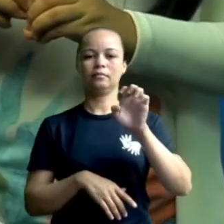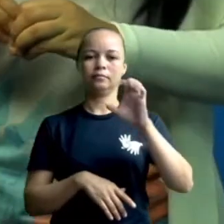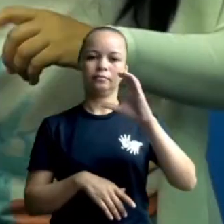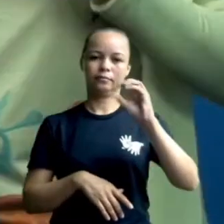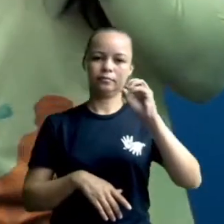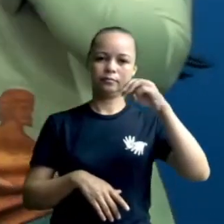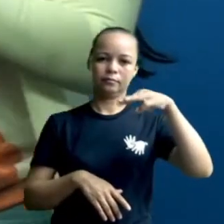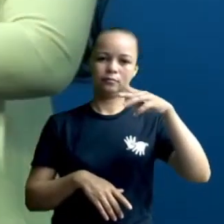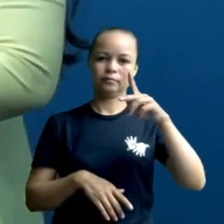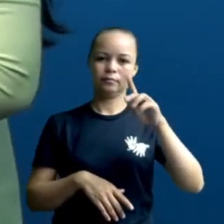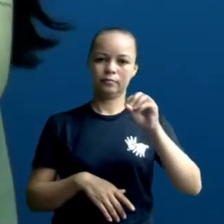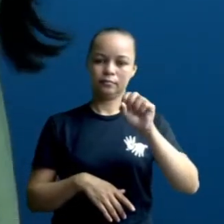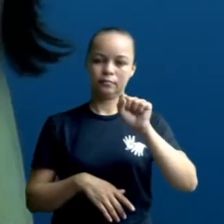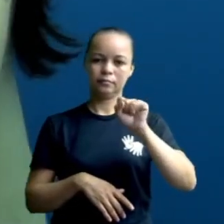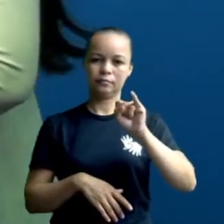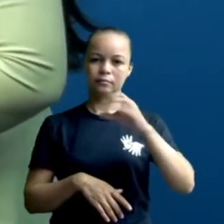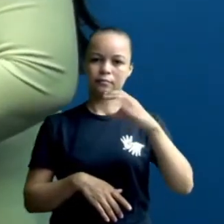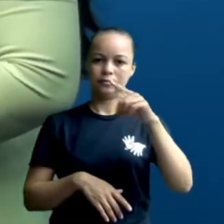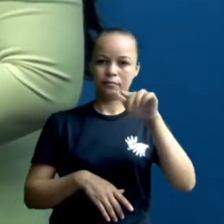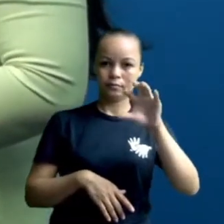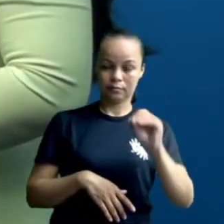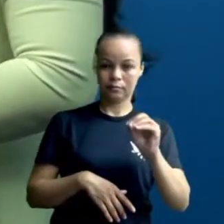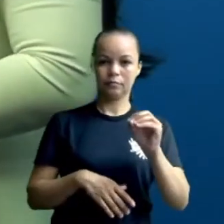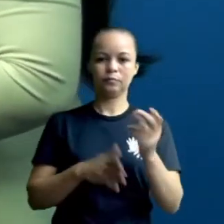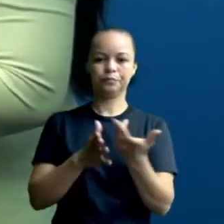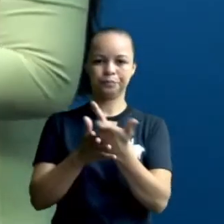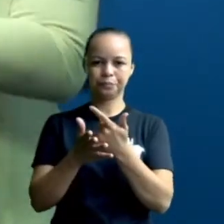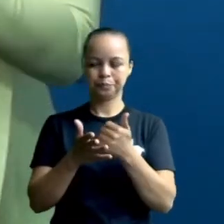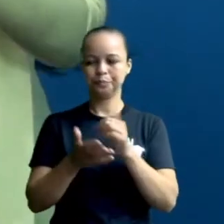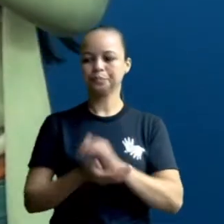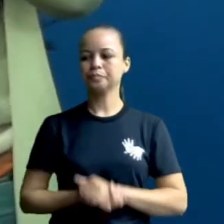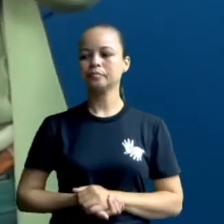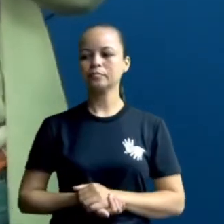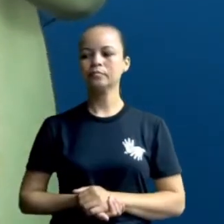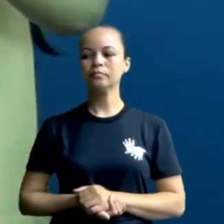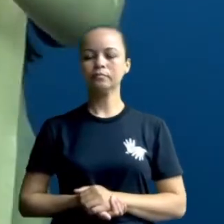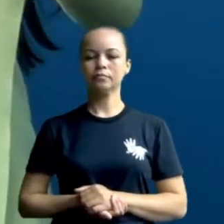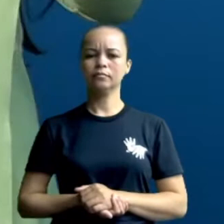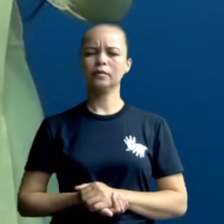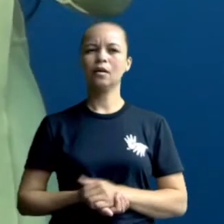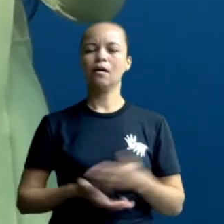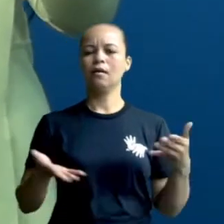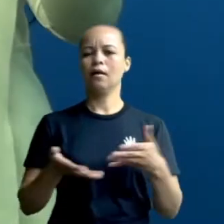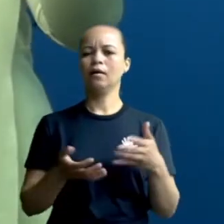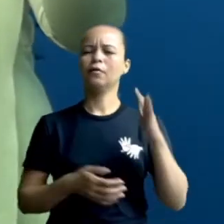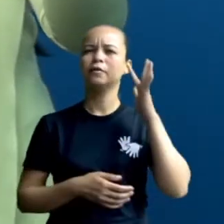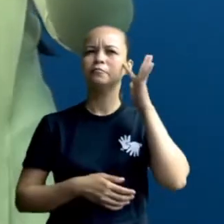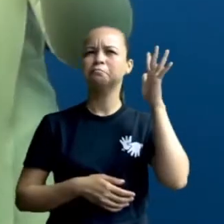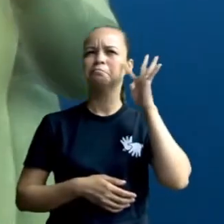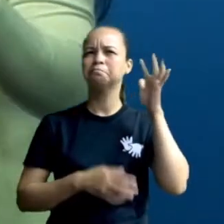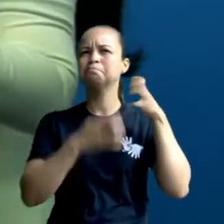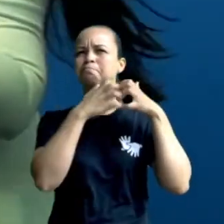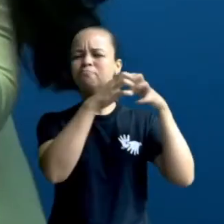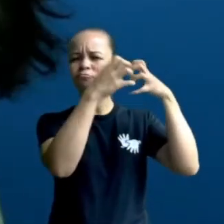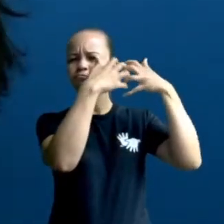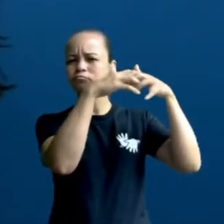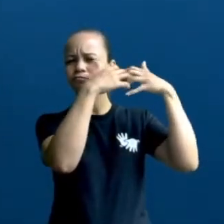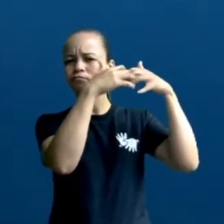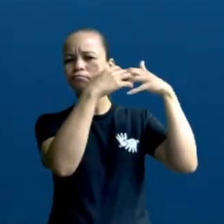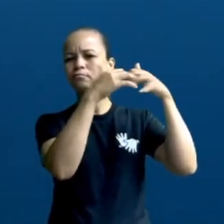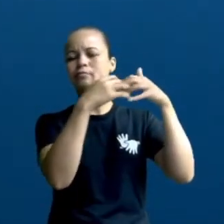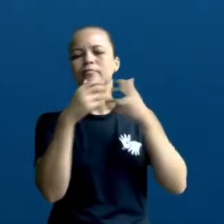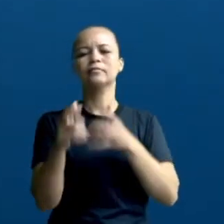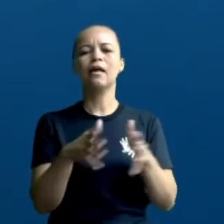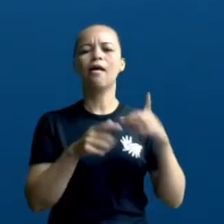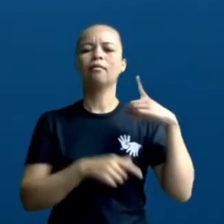decomposição de figuras, tá certo? Então, vamos imaginar aqui, tá certo? Então, eu